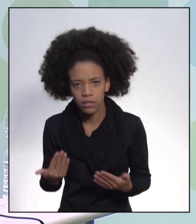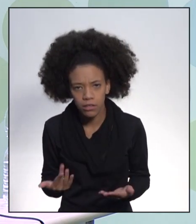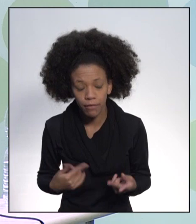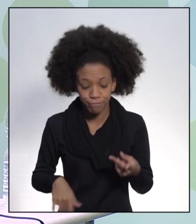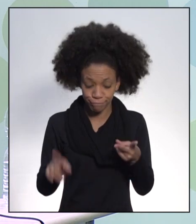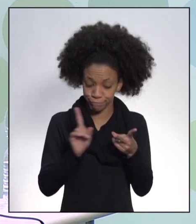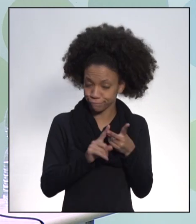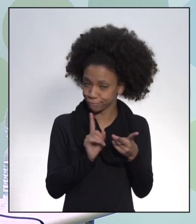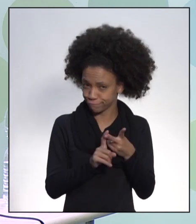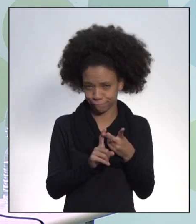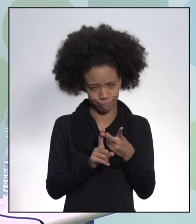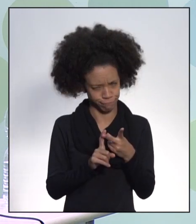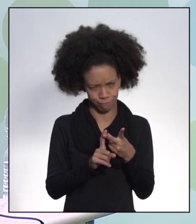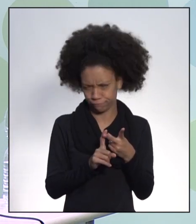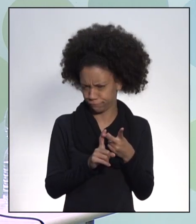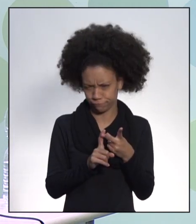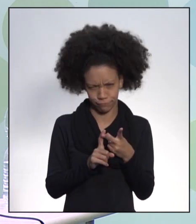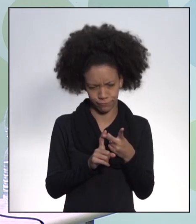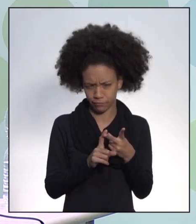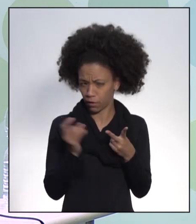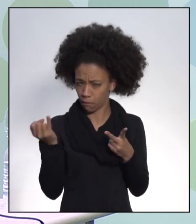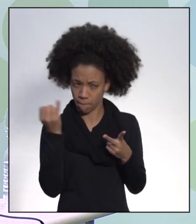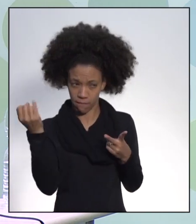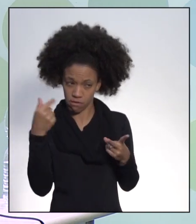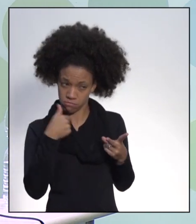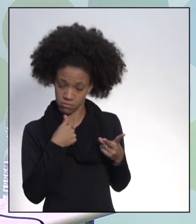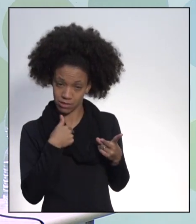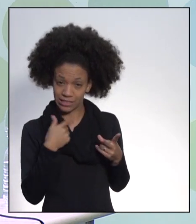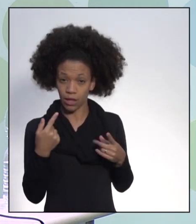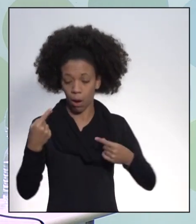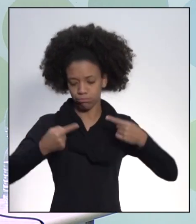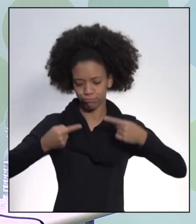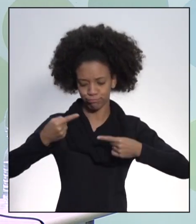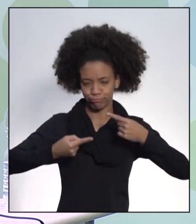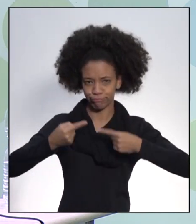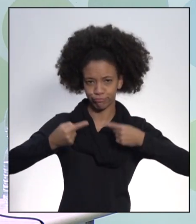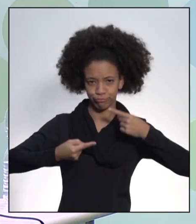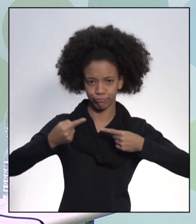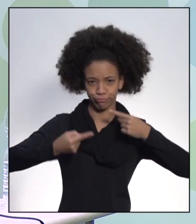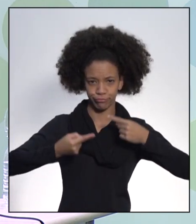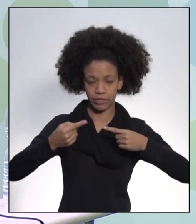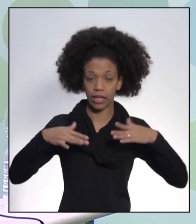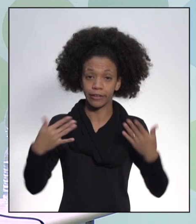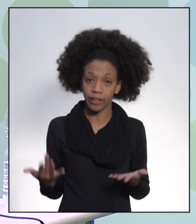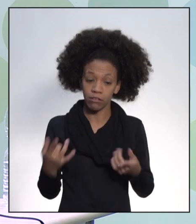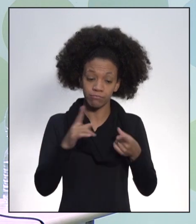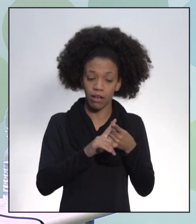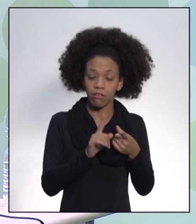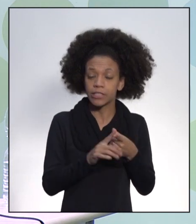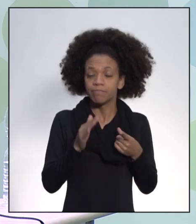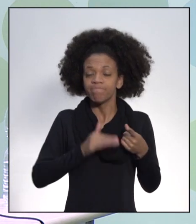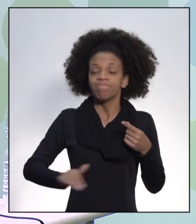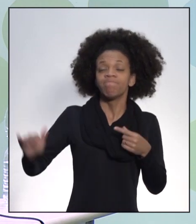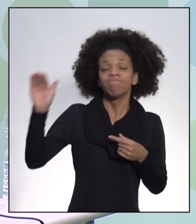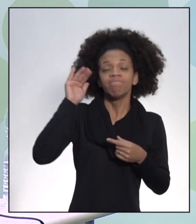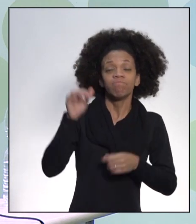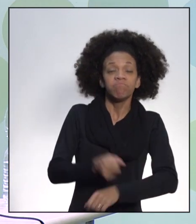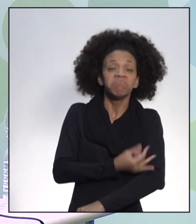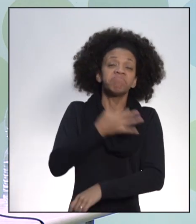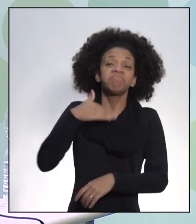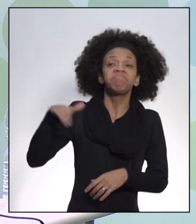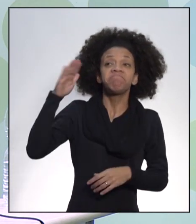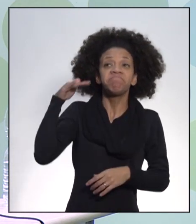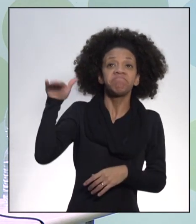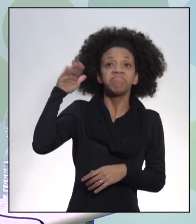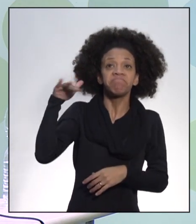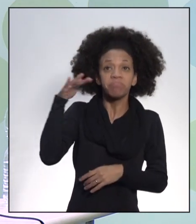linha fala, não, importante sou eu. E tem aquele debate entre as duas, né? E a agulha sempre se sentindo superior, superior, superior. E